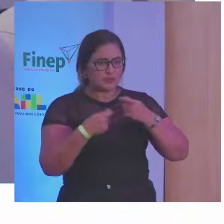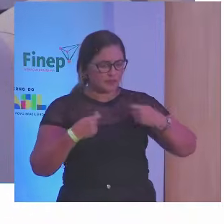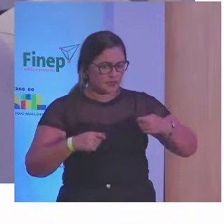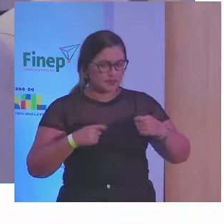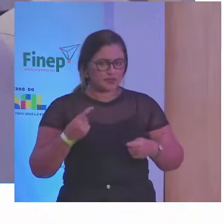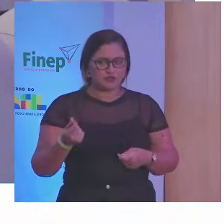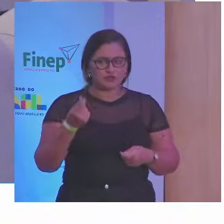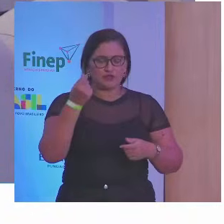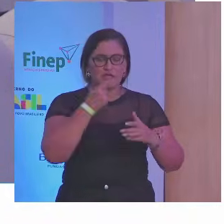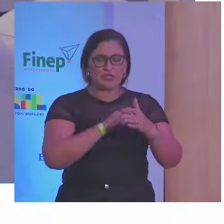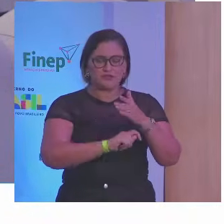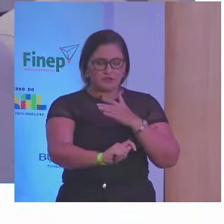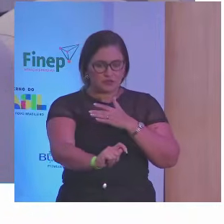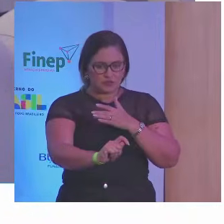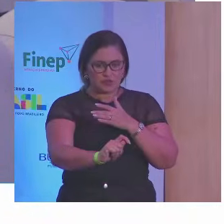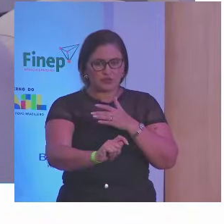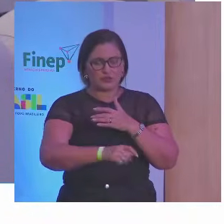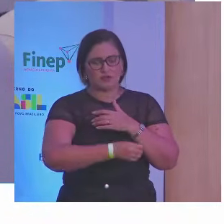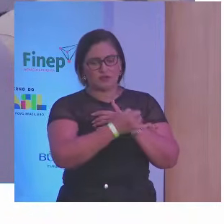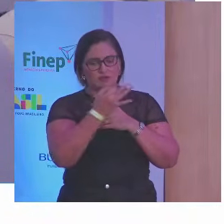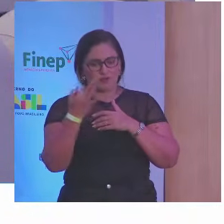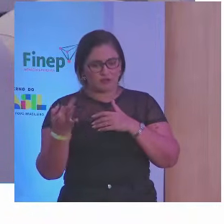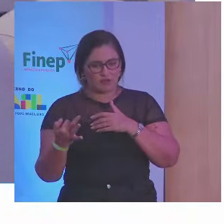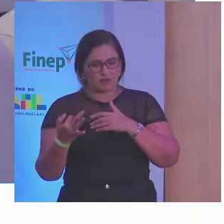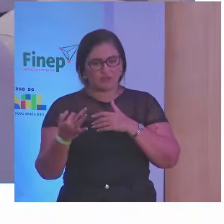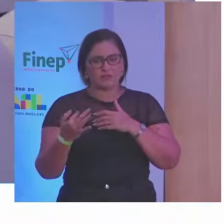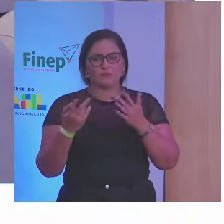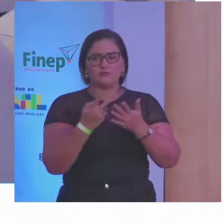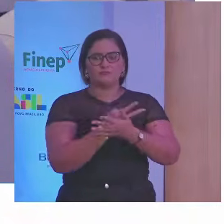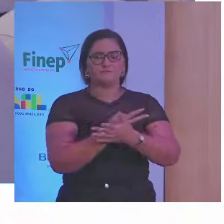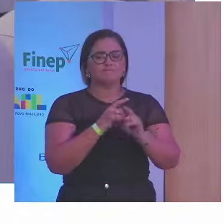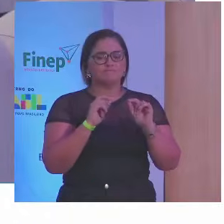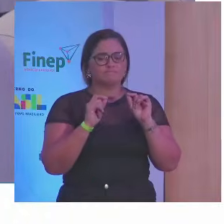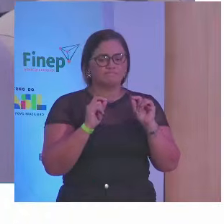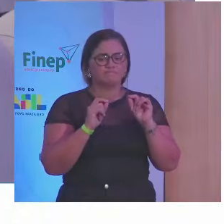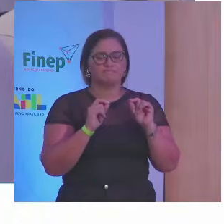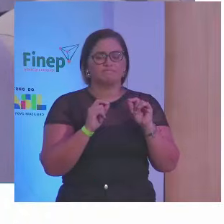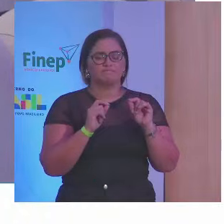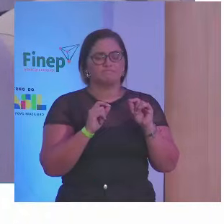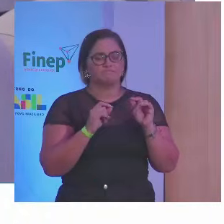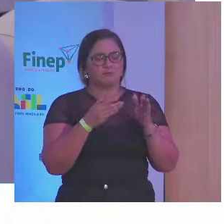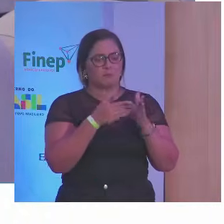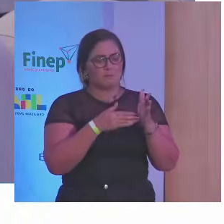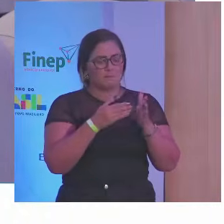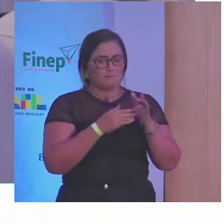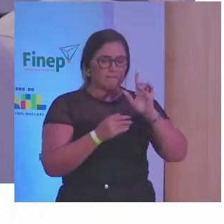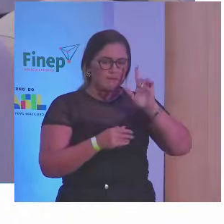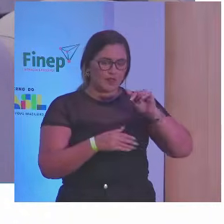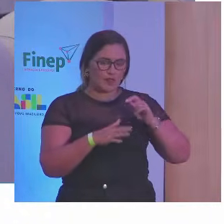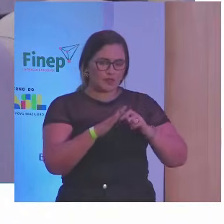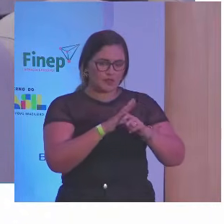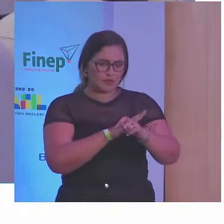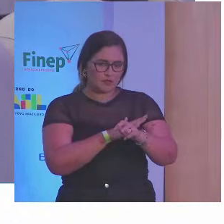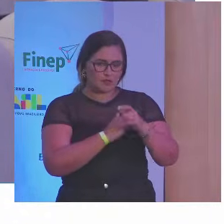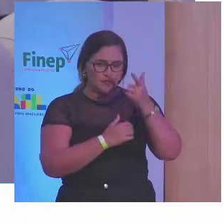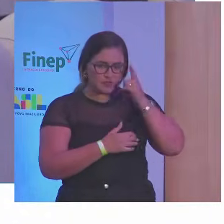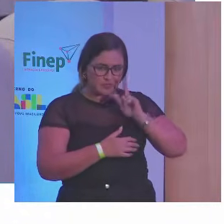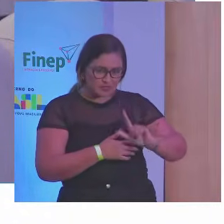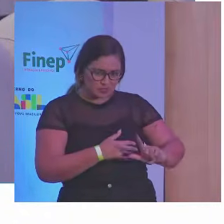precisa de investimentos, e muitas das vezes a gente bate nesse grande muro, que é os investimentos